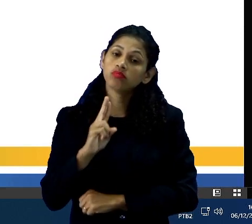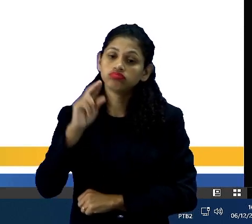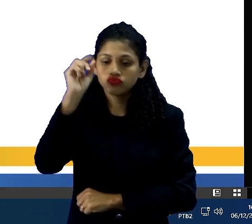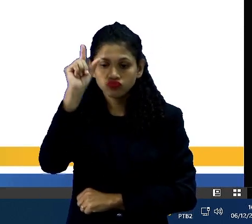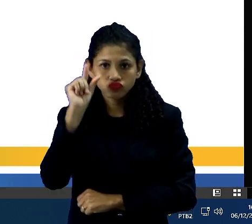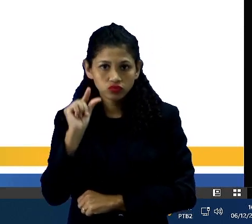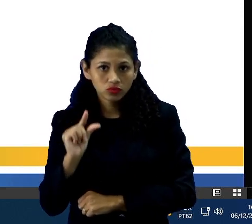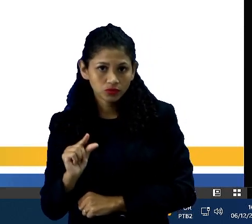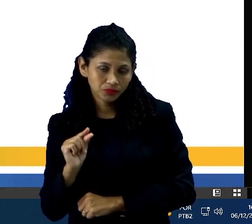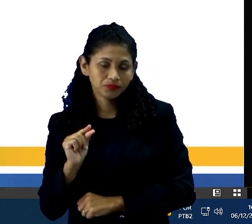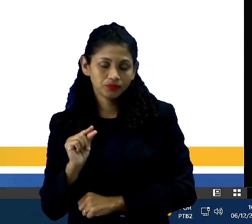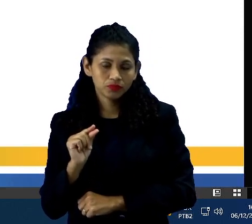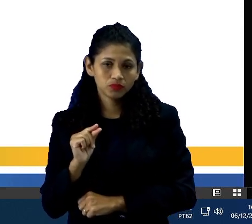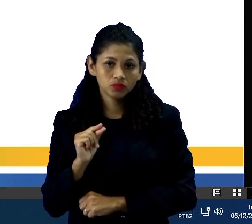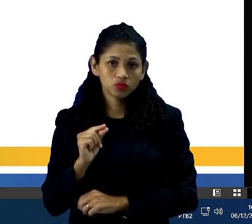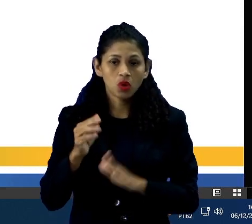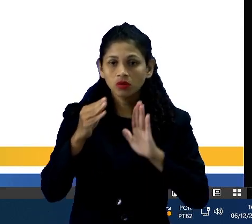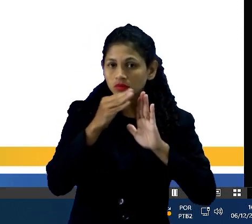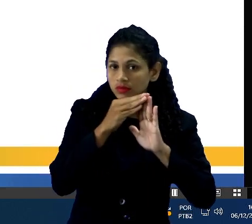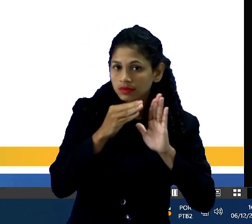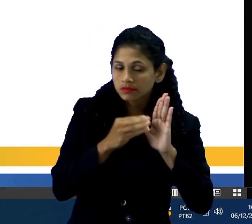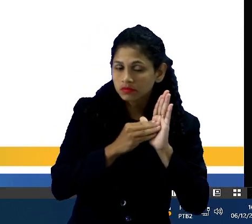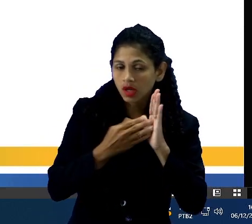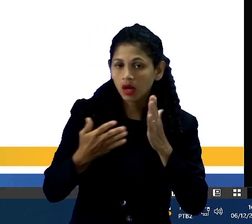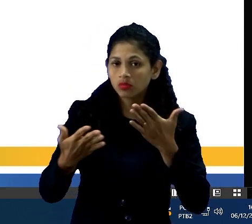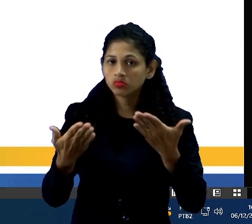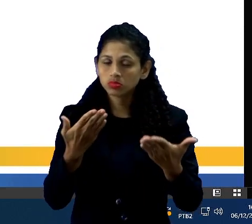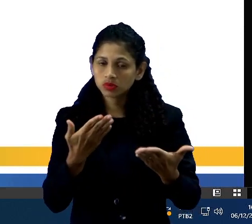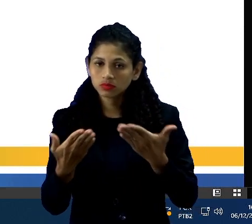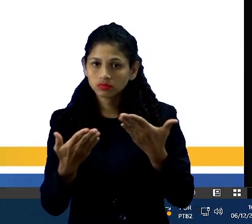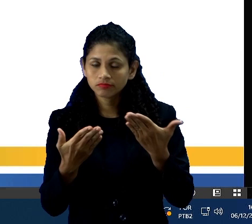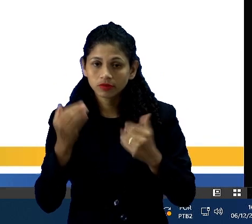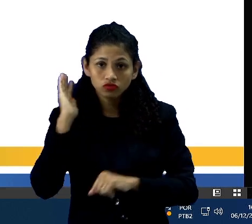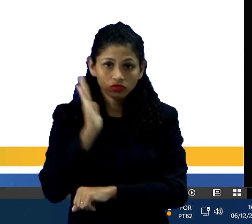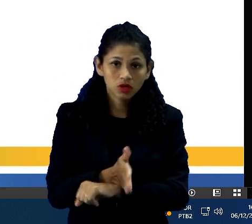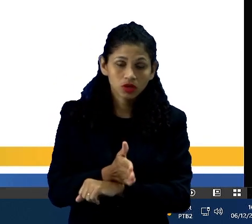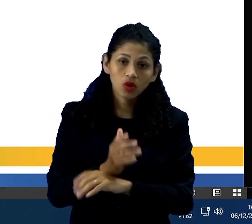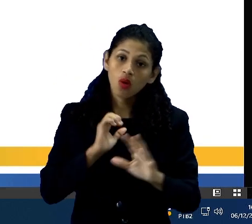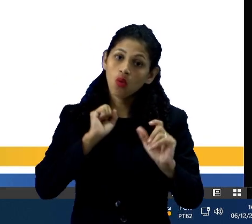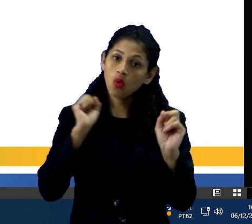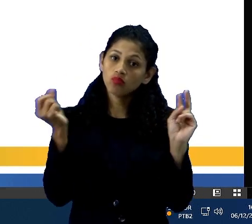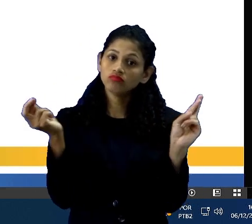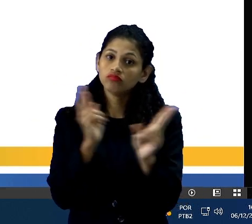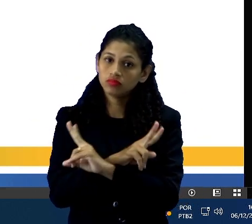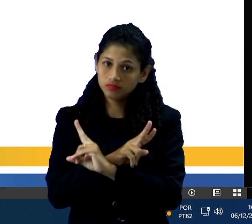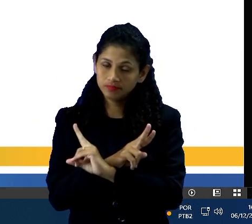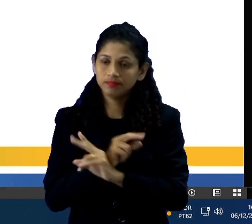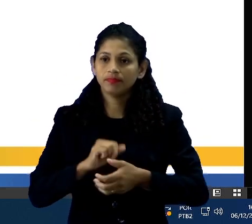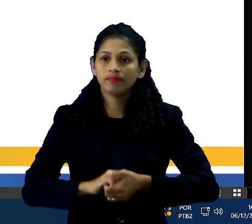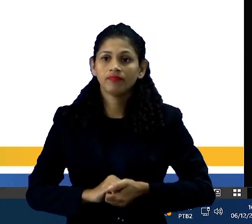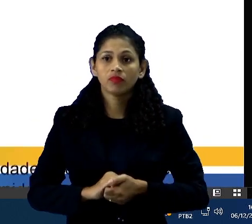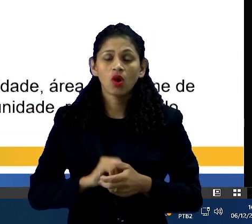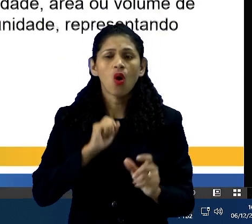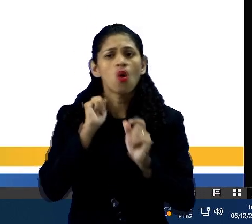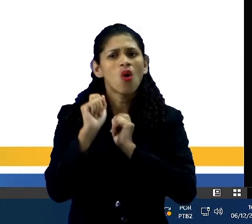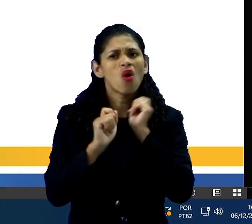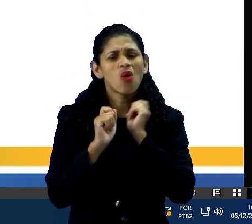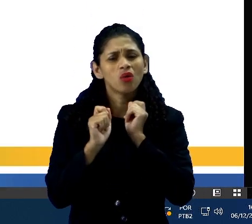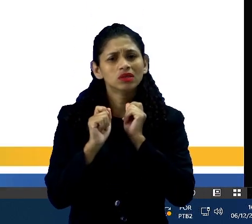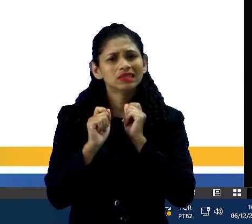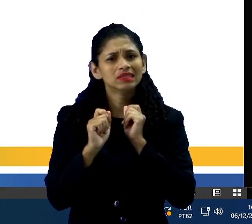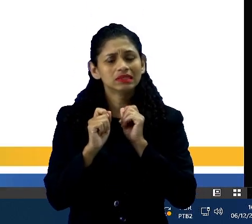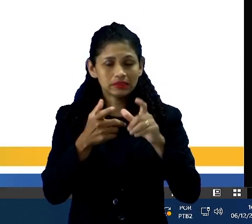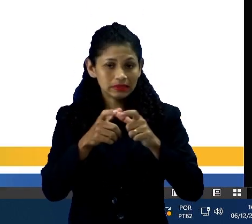pode ser classificada como proporcionalidade direta ou inversa. O que são grandezas